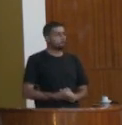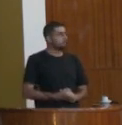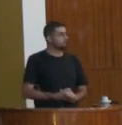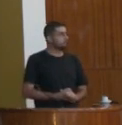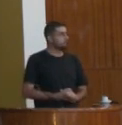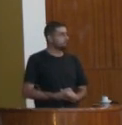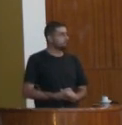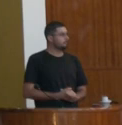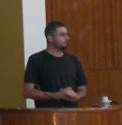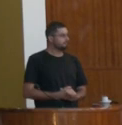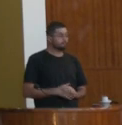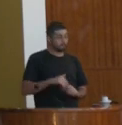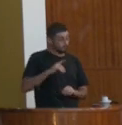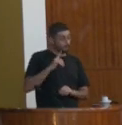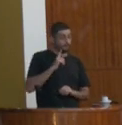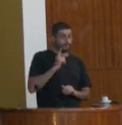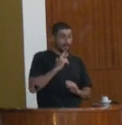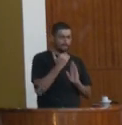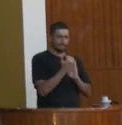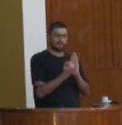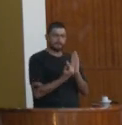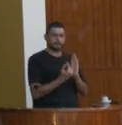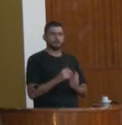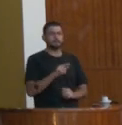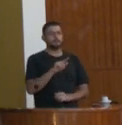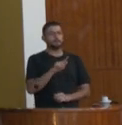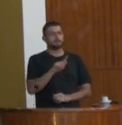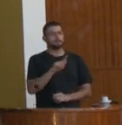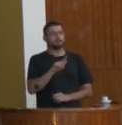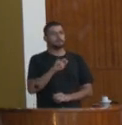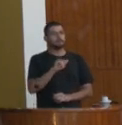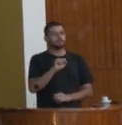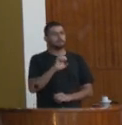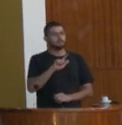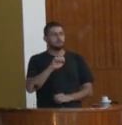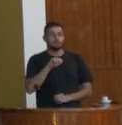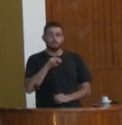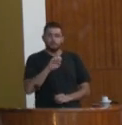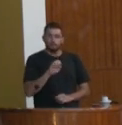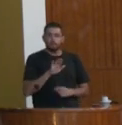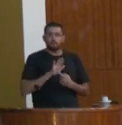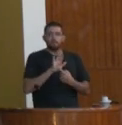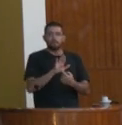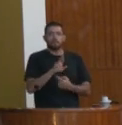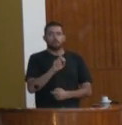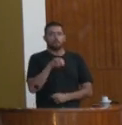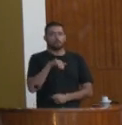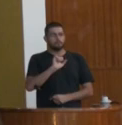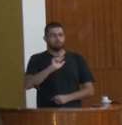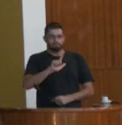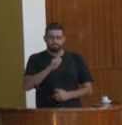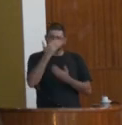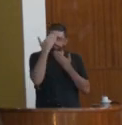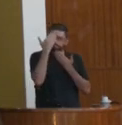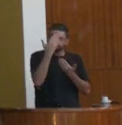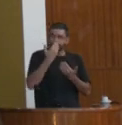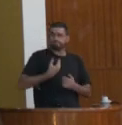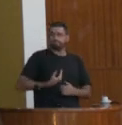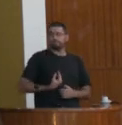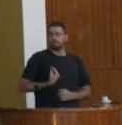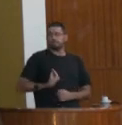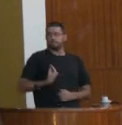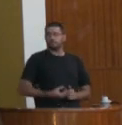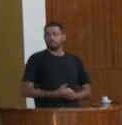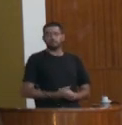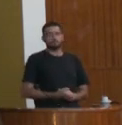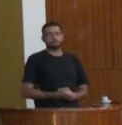Temos mais, Gisele também, representando o Royal, obrigada pela presença.